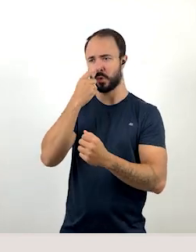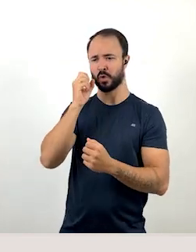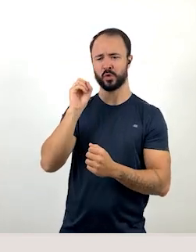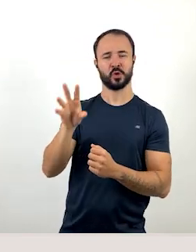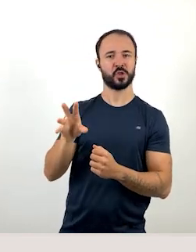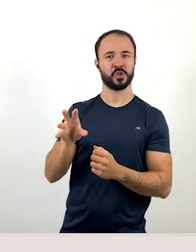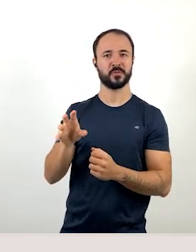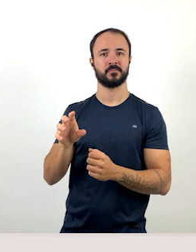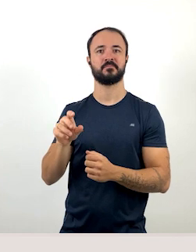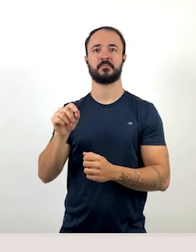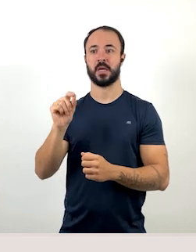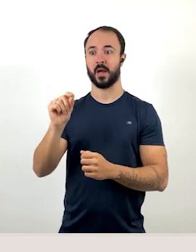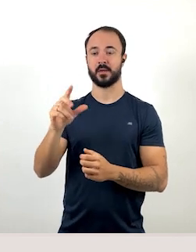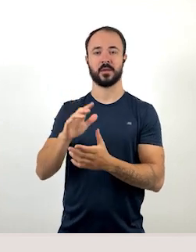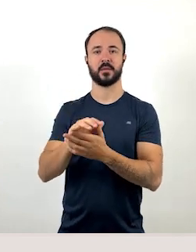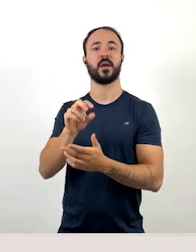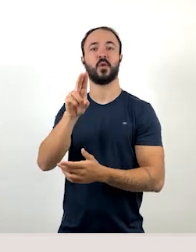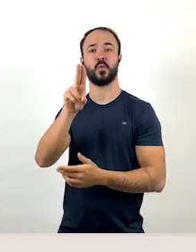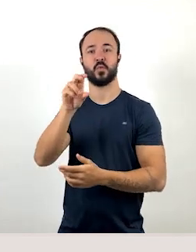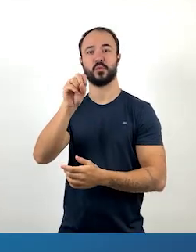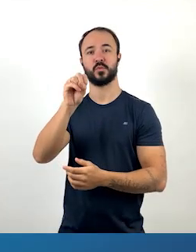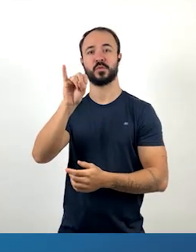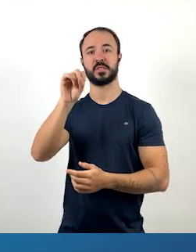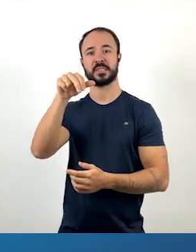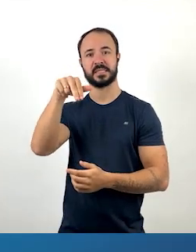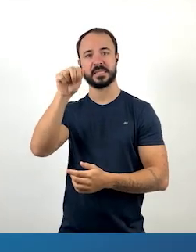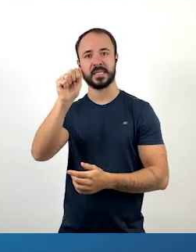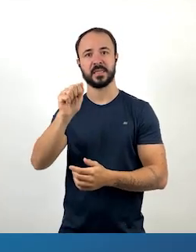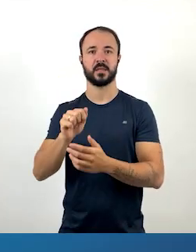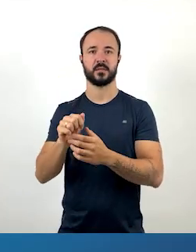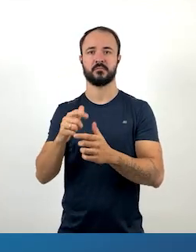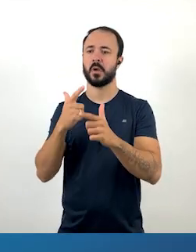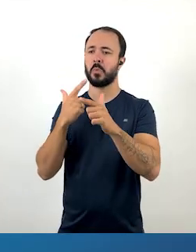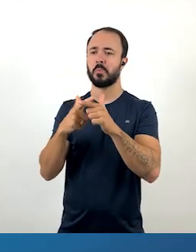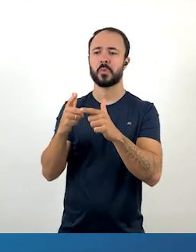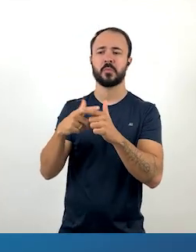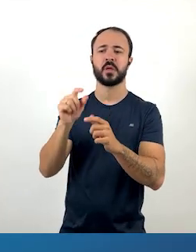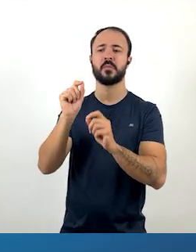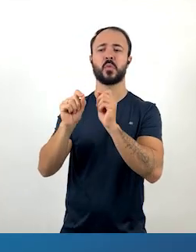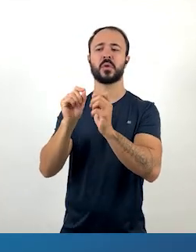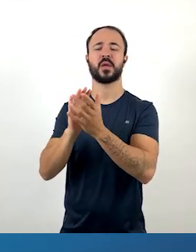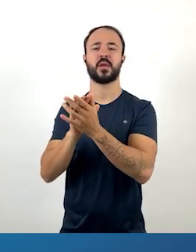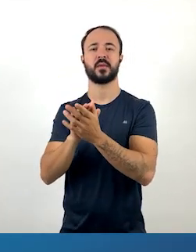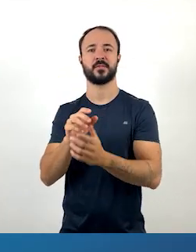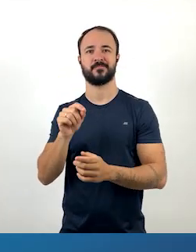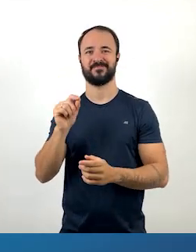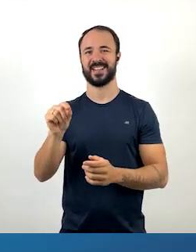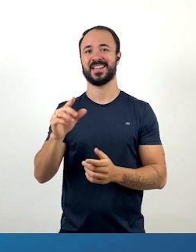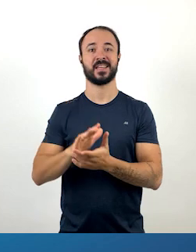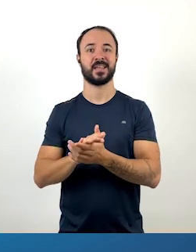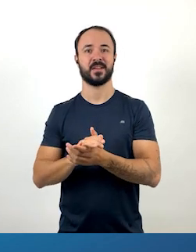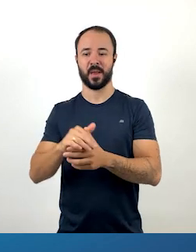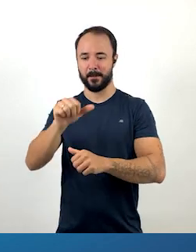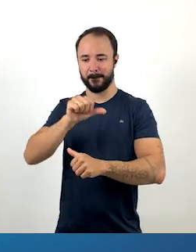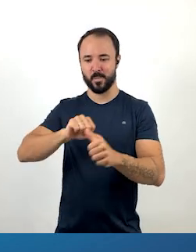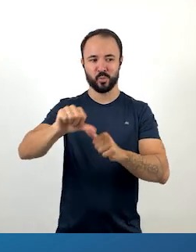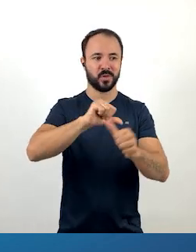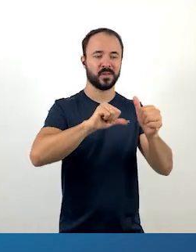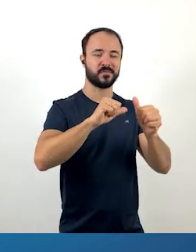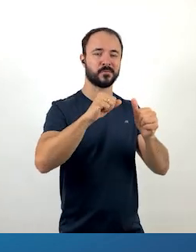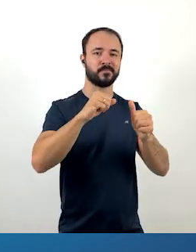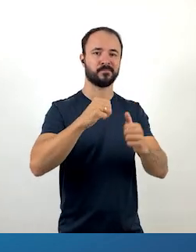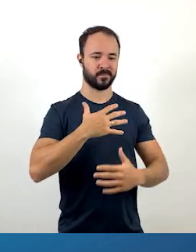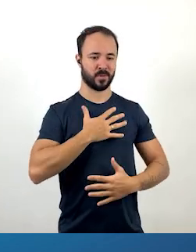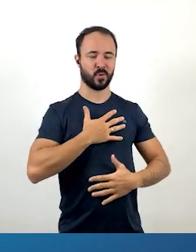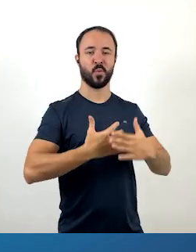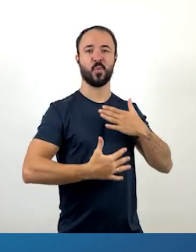radioativa resulta do lixo gerado nas usinas nucleares. O problema da radiação é a alteração genética que ela produz. Ela faz